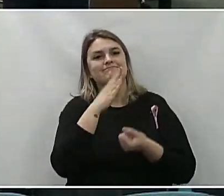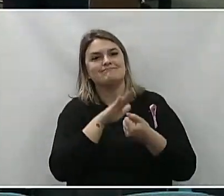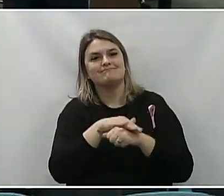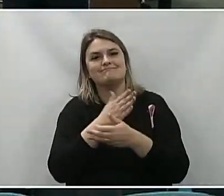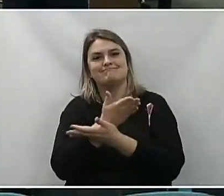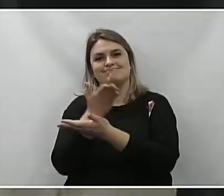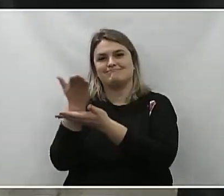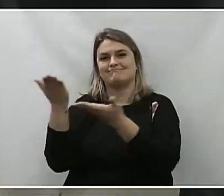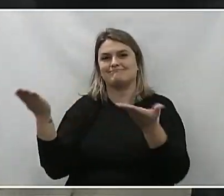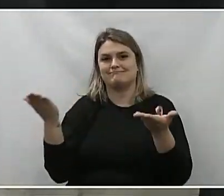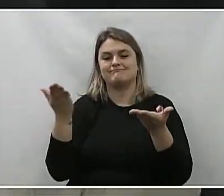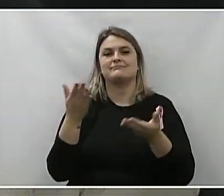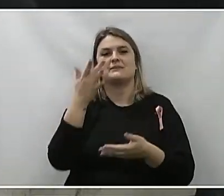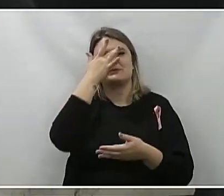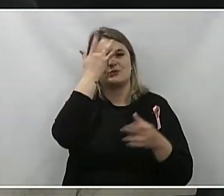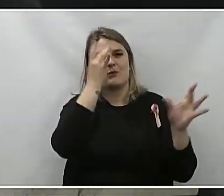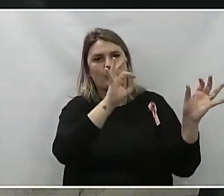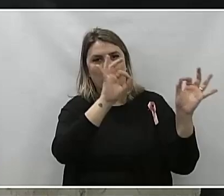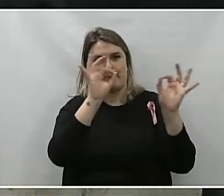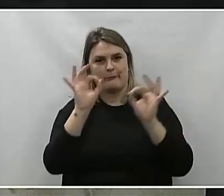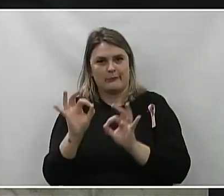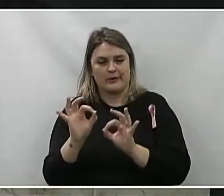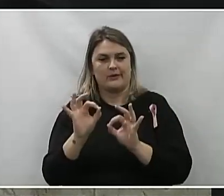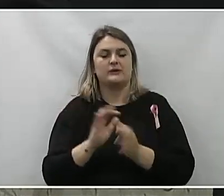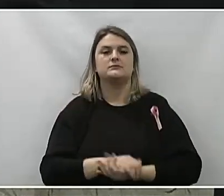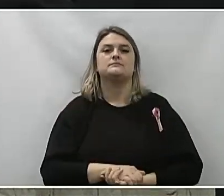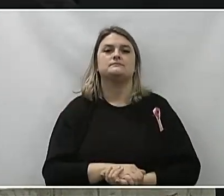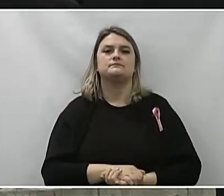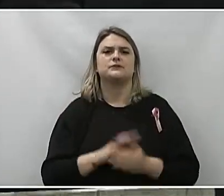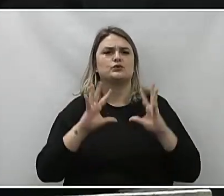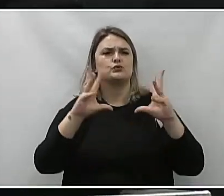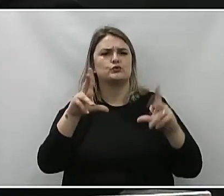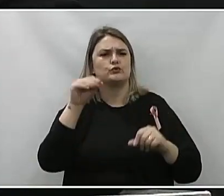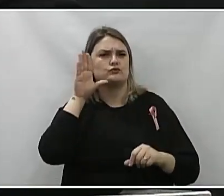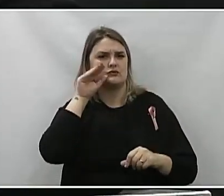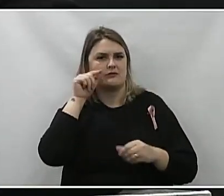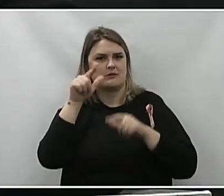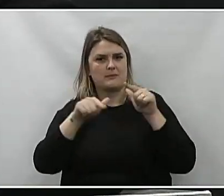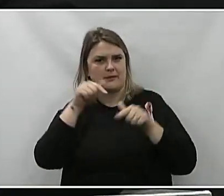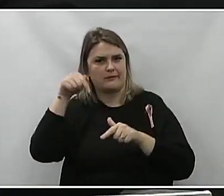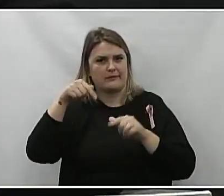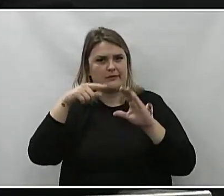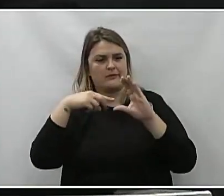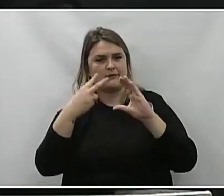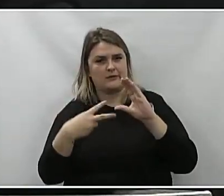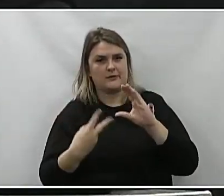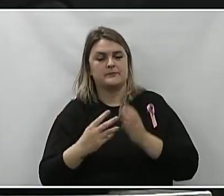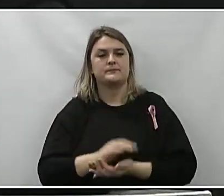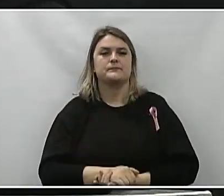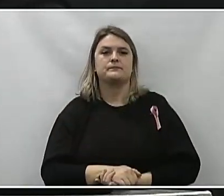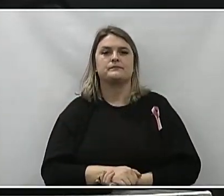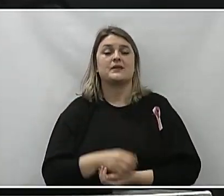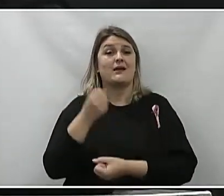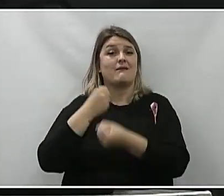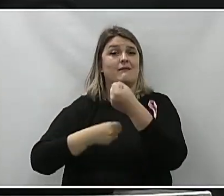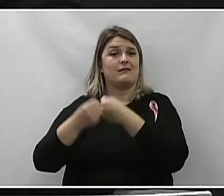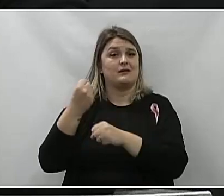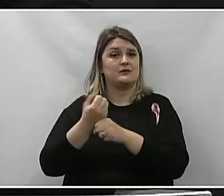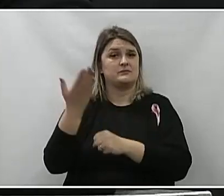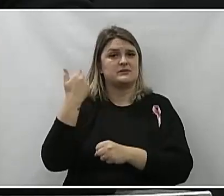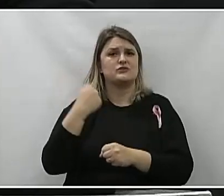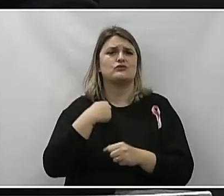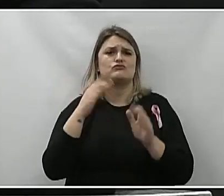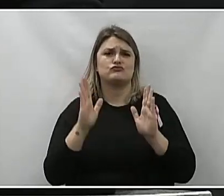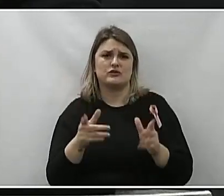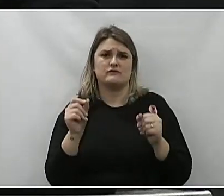Boa noite vereadores e vereadoras por presente que nos acompanham de casa e funcionários dessa casa de leis ano passado já